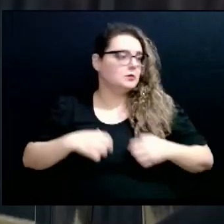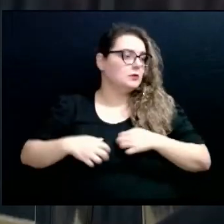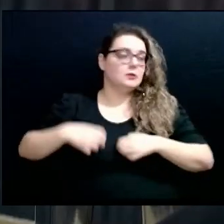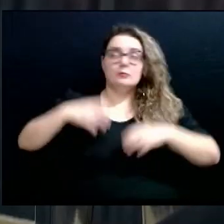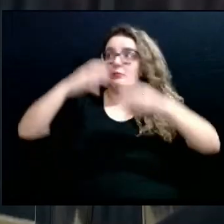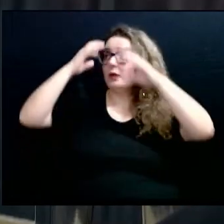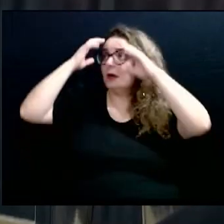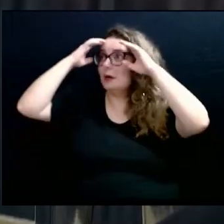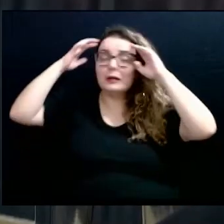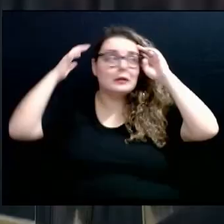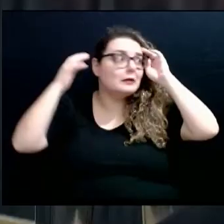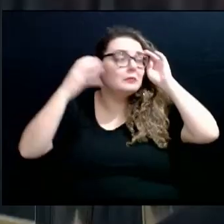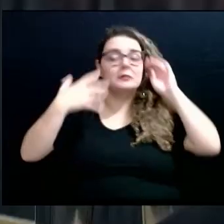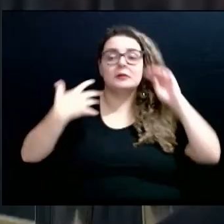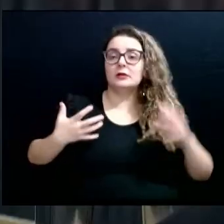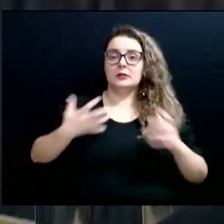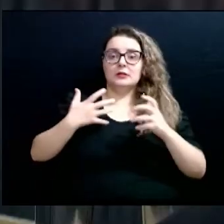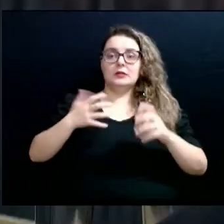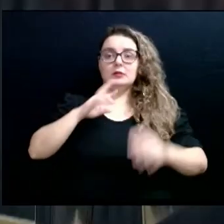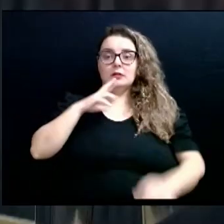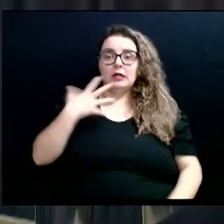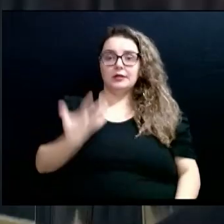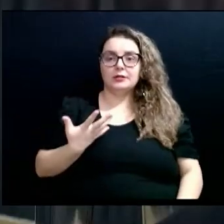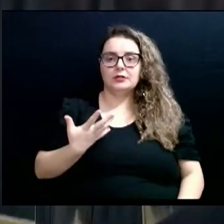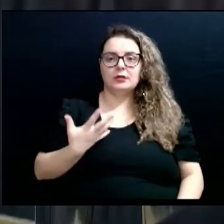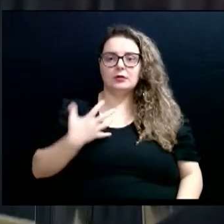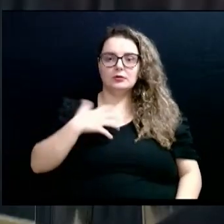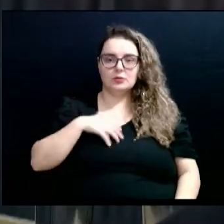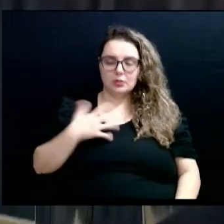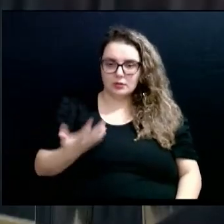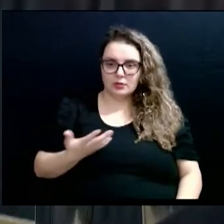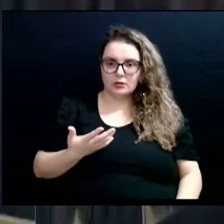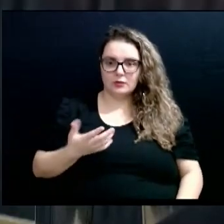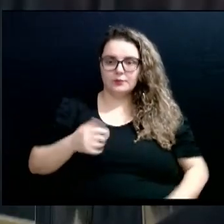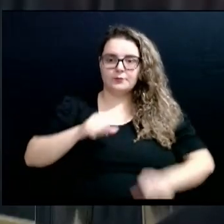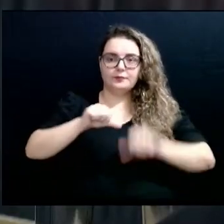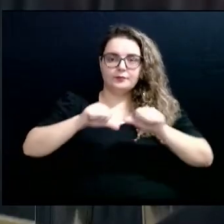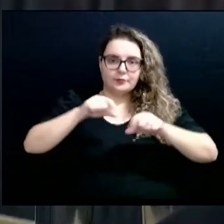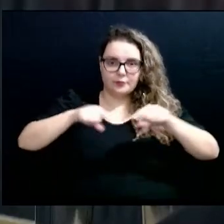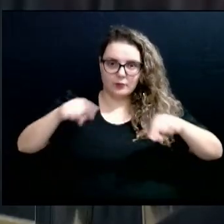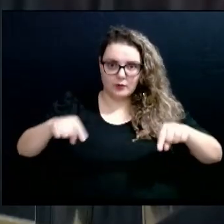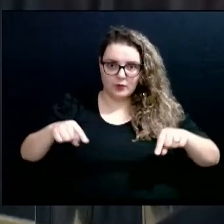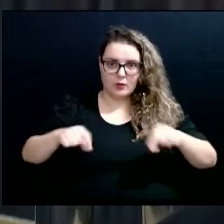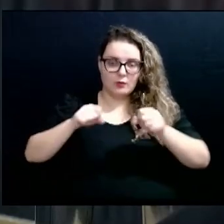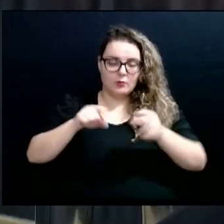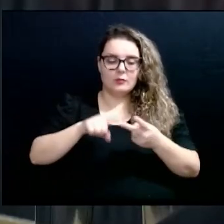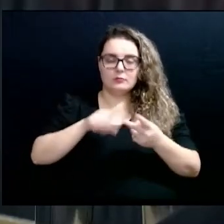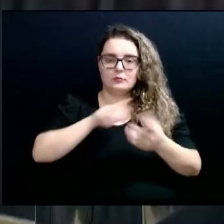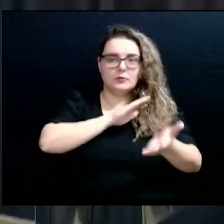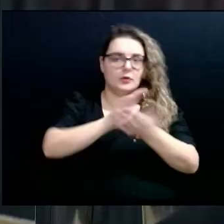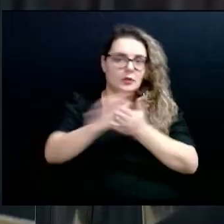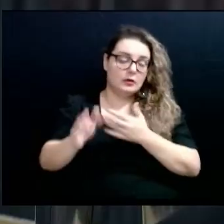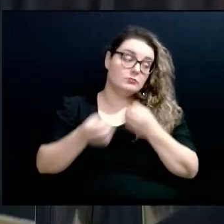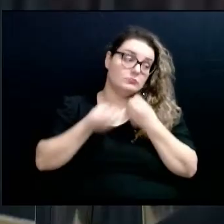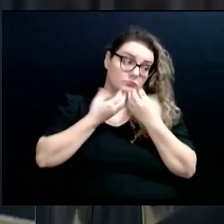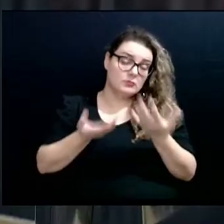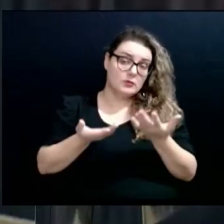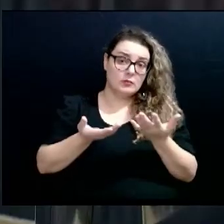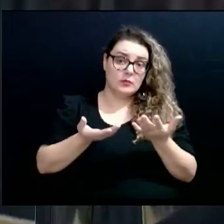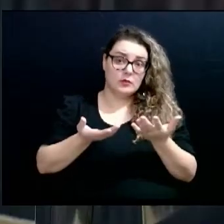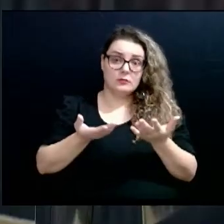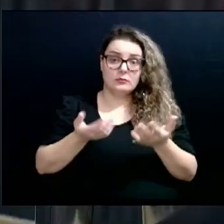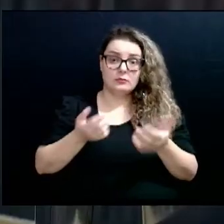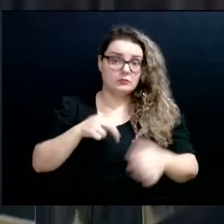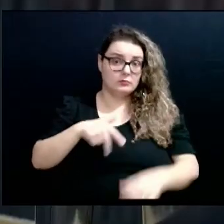e quer arrumar uma solução e fica ali muito alterado. Ele pode achar que fugir é uma boa alternativa, ou seja, sair correndo, o que